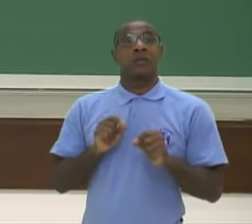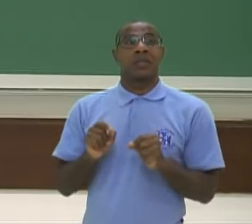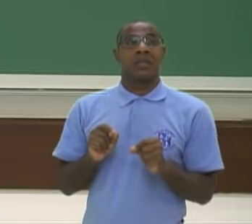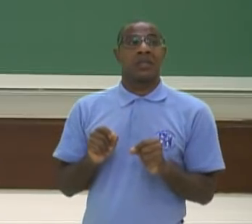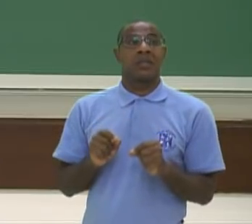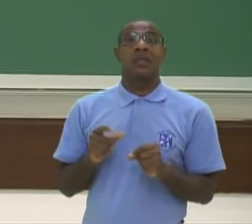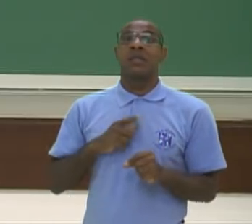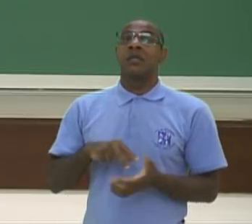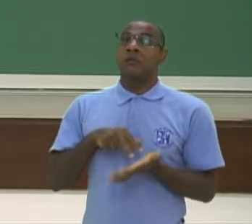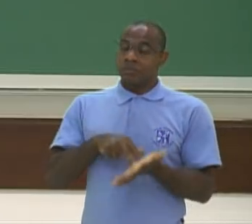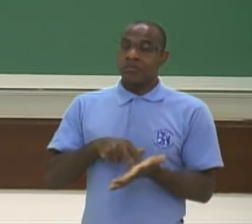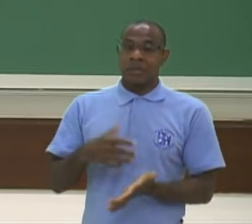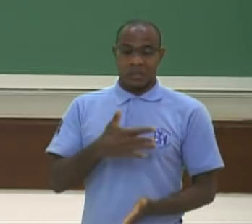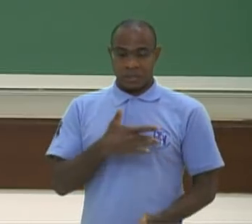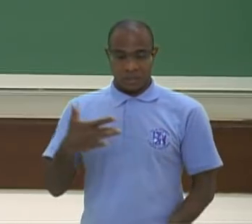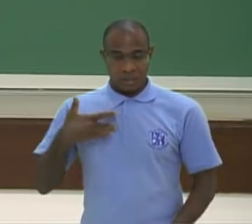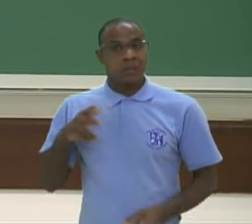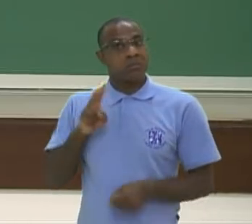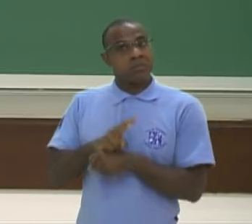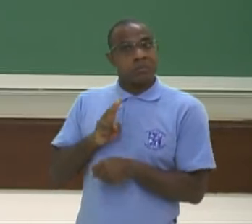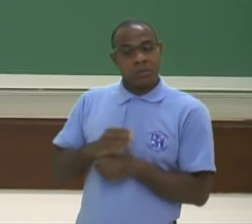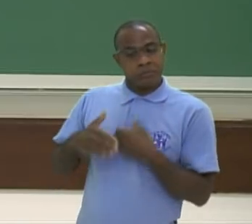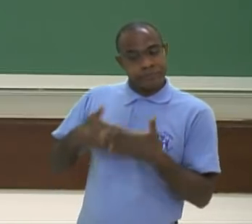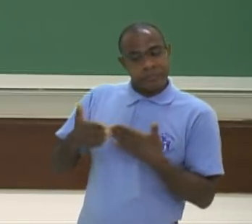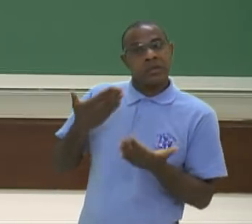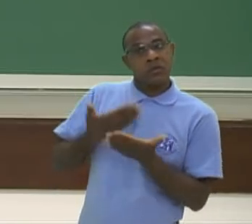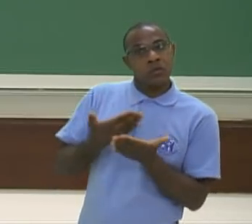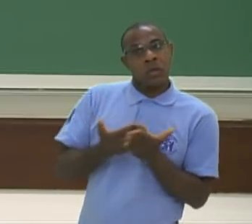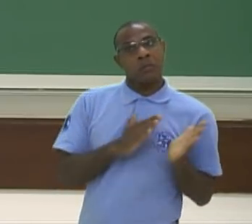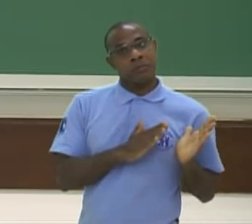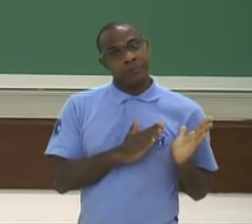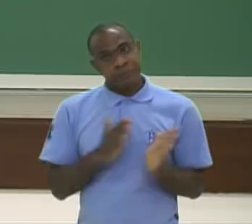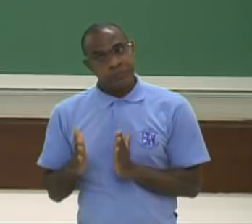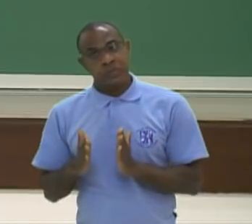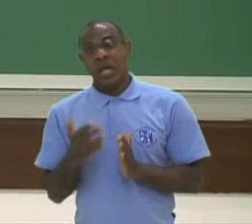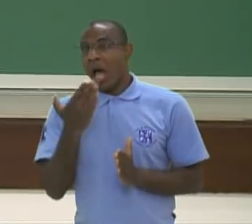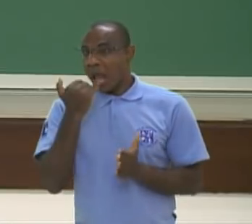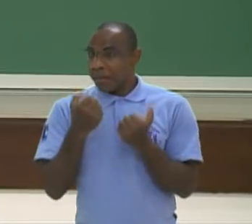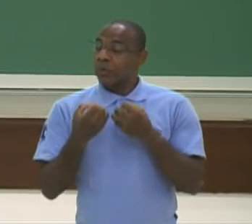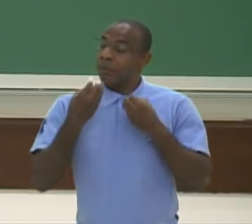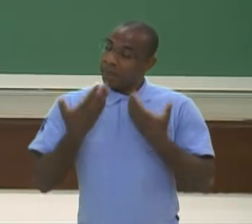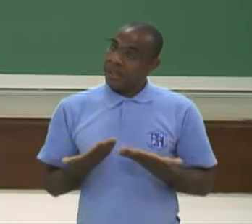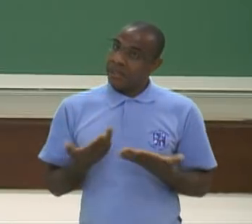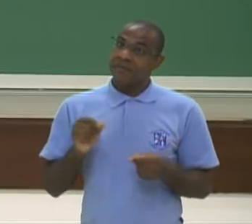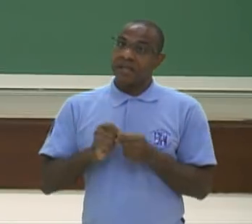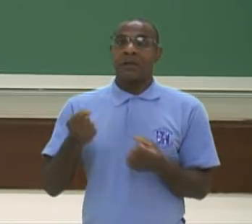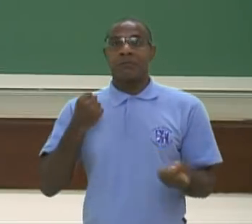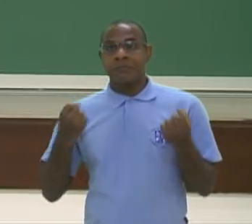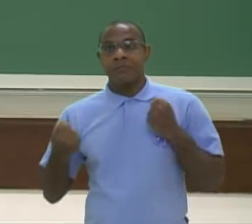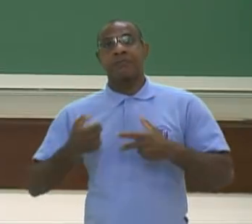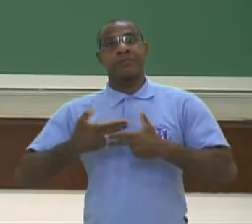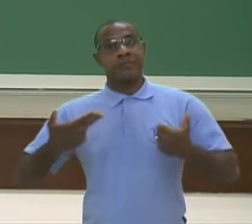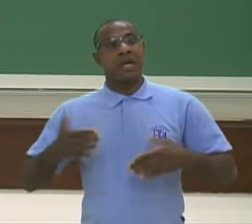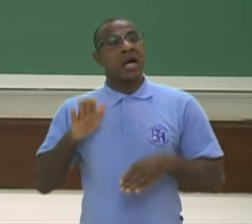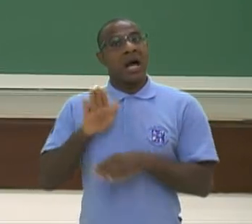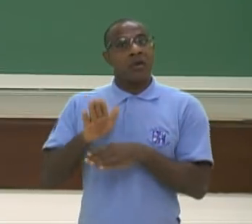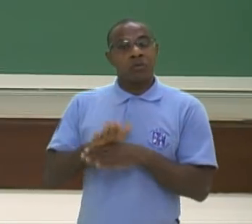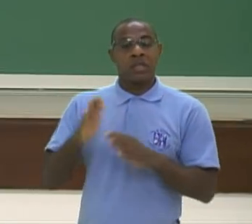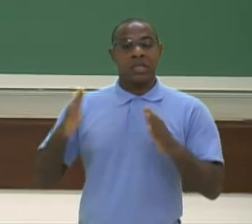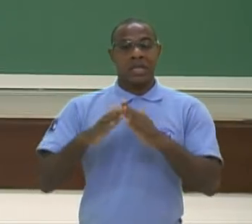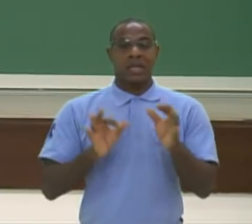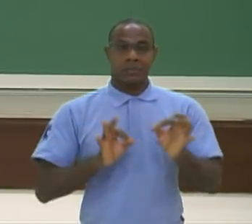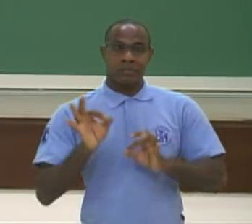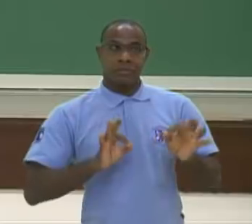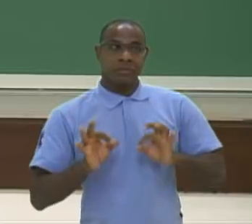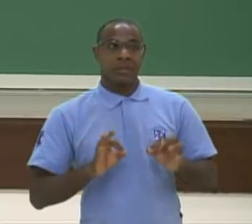se manter hidratado numa rotina de estudos, se alimentando bem, fazendo atividade física, ajude na sua casa